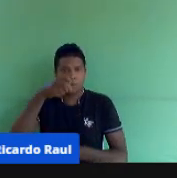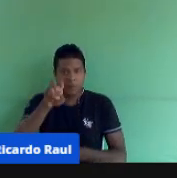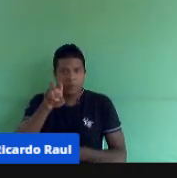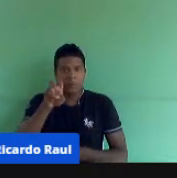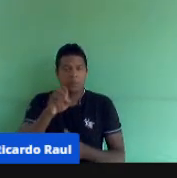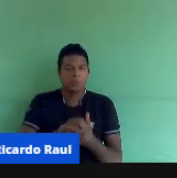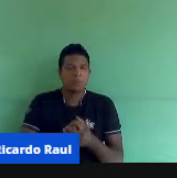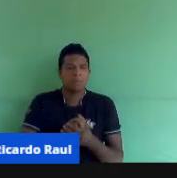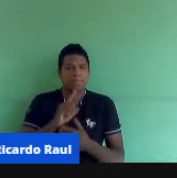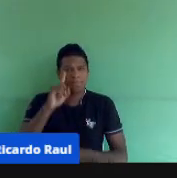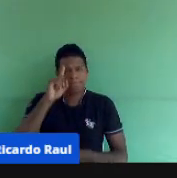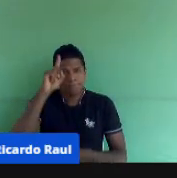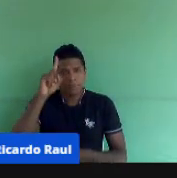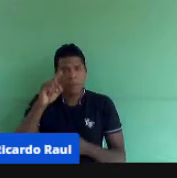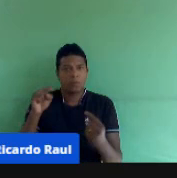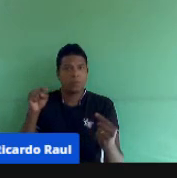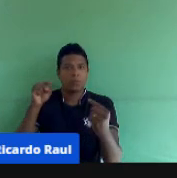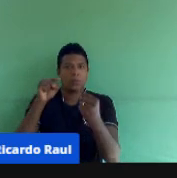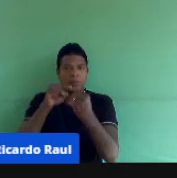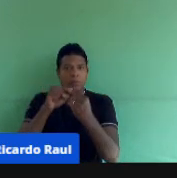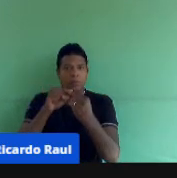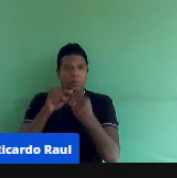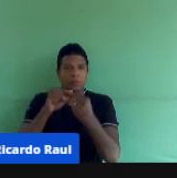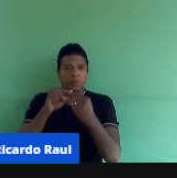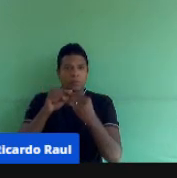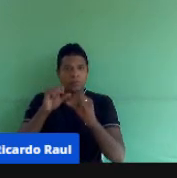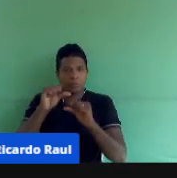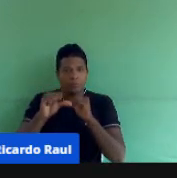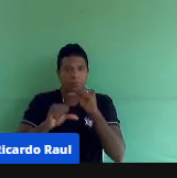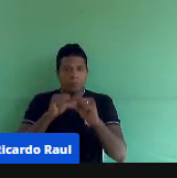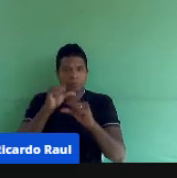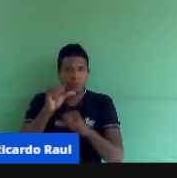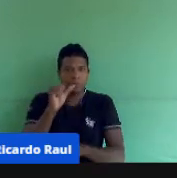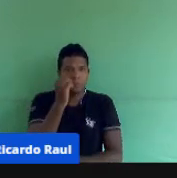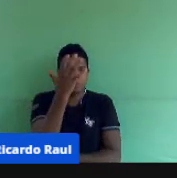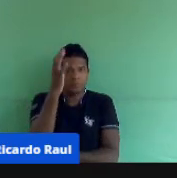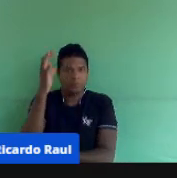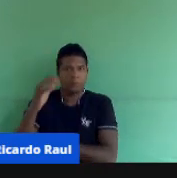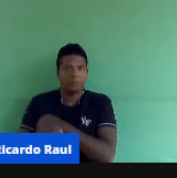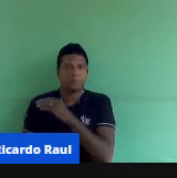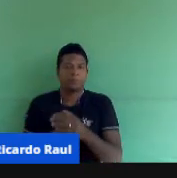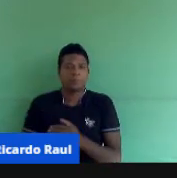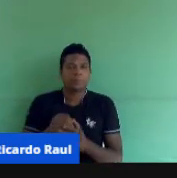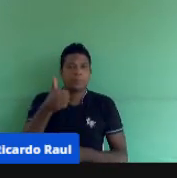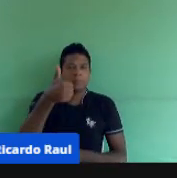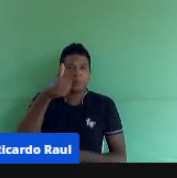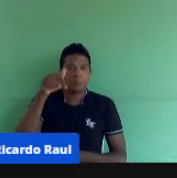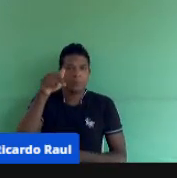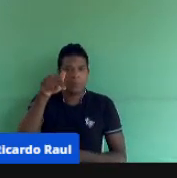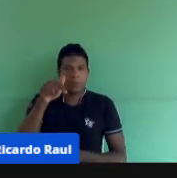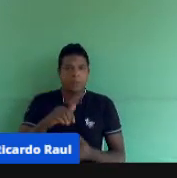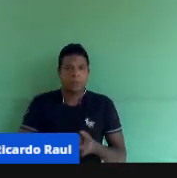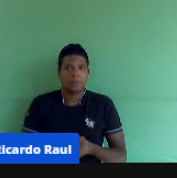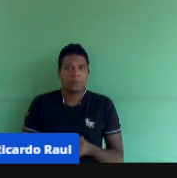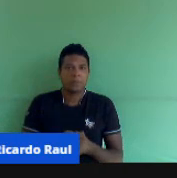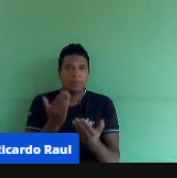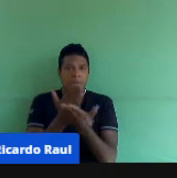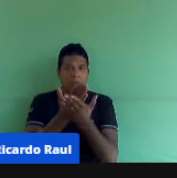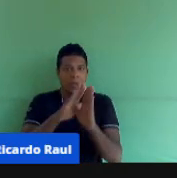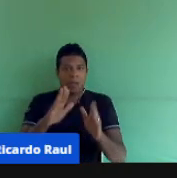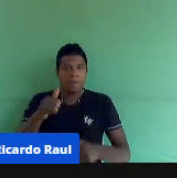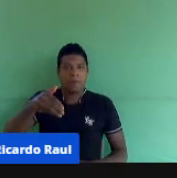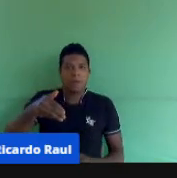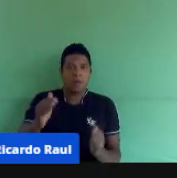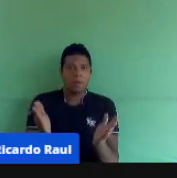sobre os objetivos do desenvolvimento sustentável. São 17 que nós podemos observar. Um é erradicar aí a